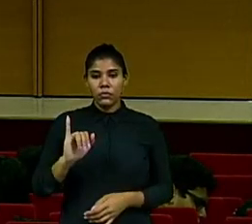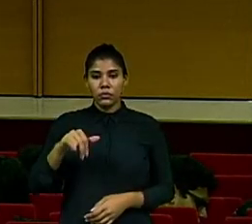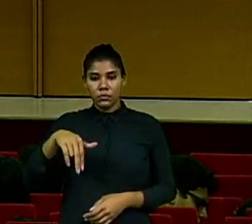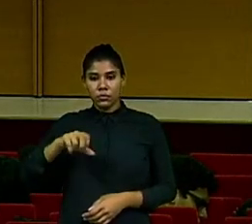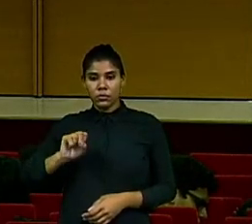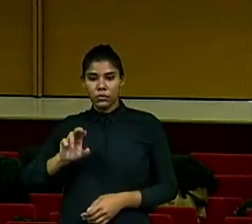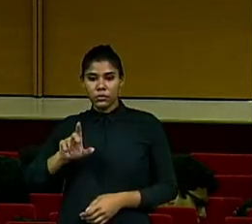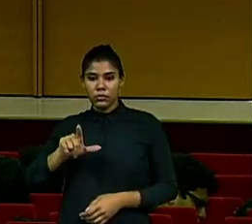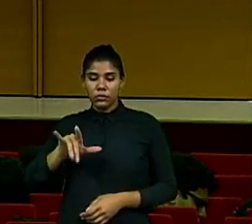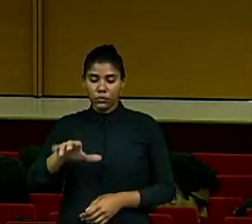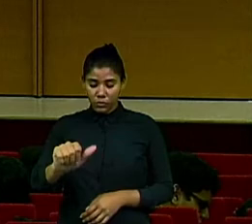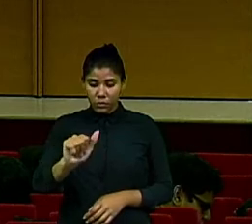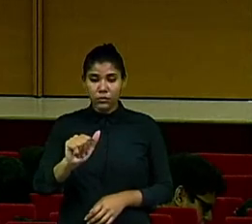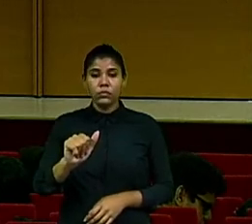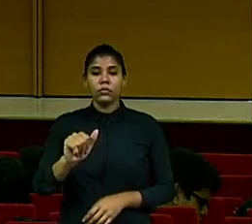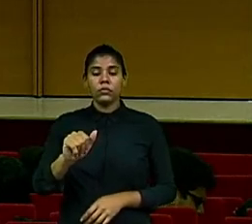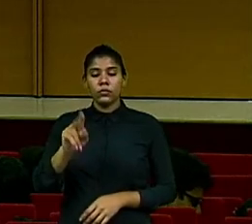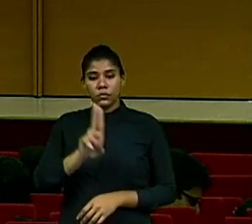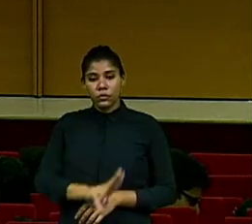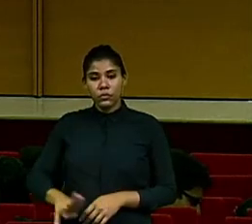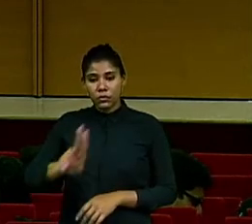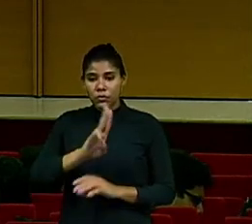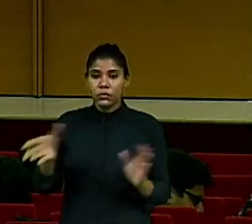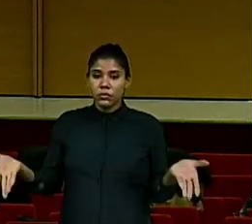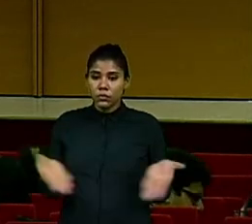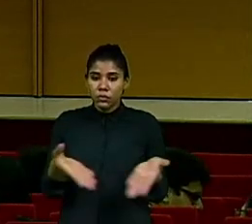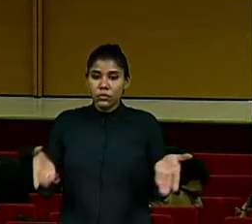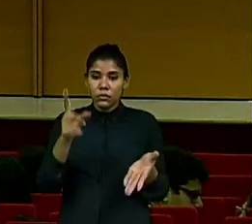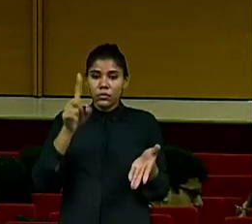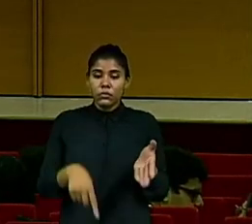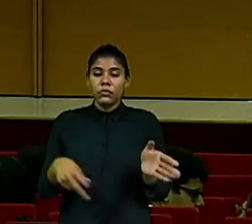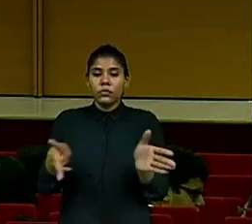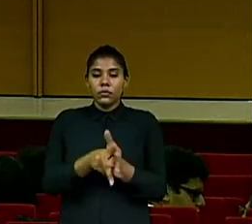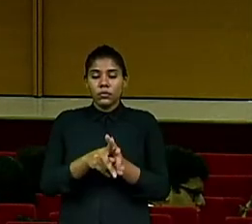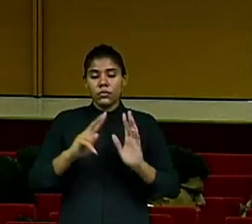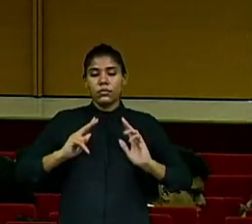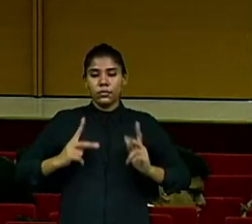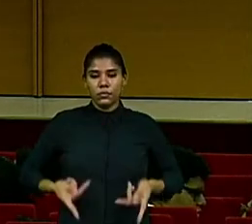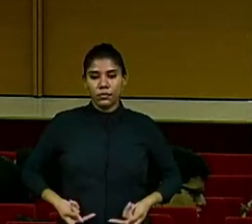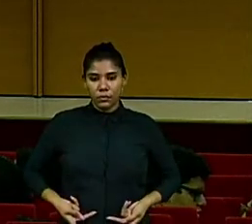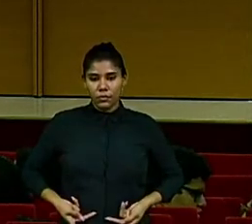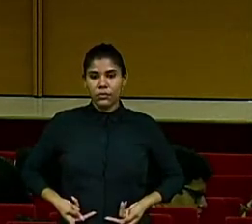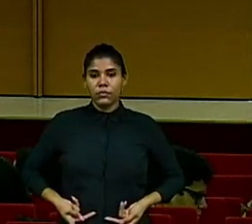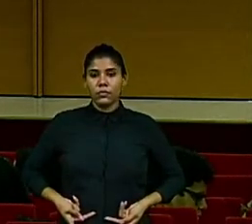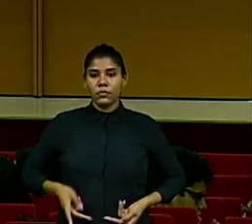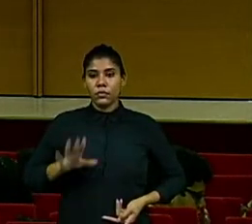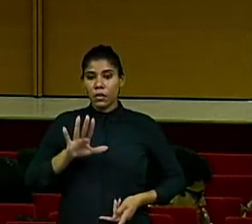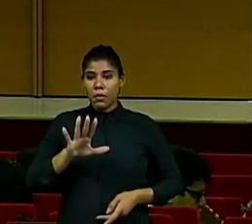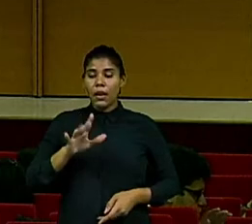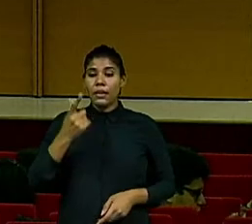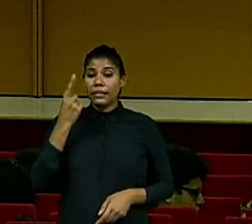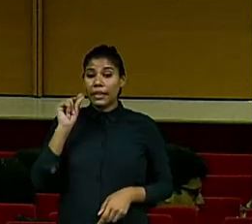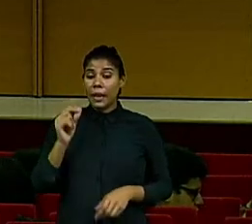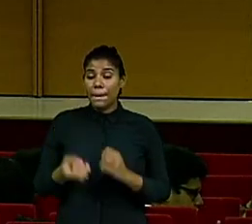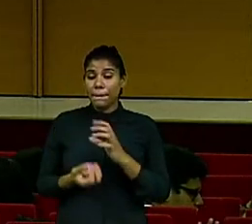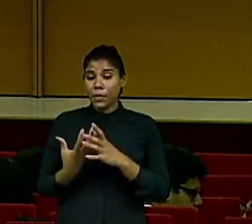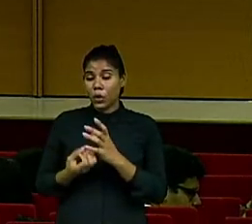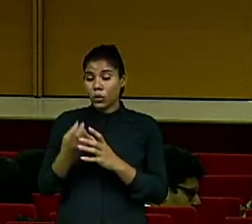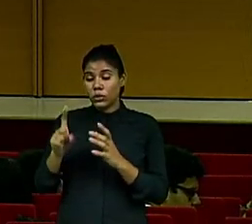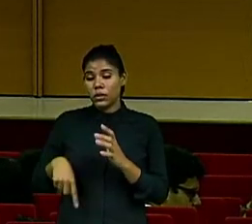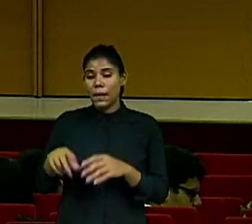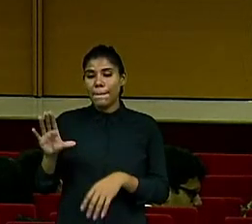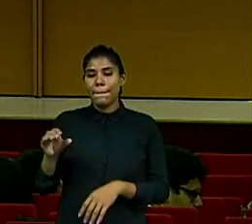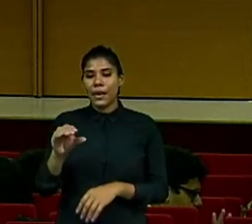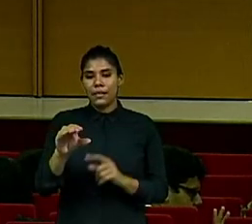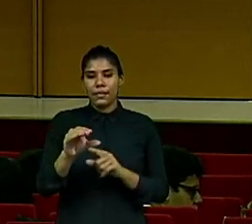extremamente diabética usamos hoje em dia é produzida em bactérias a partir desse processo